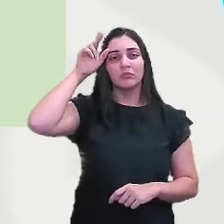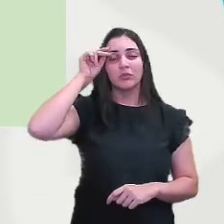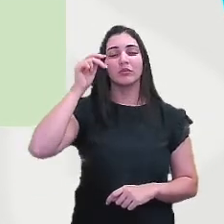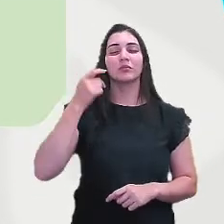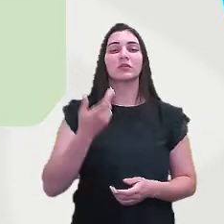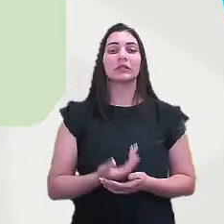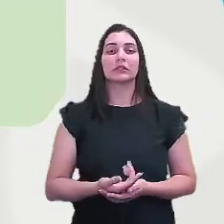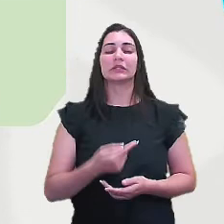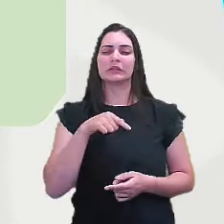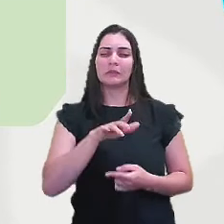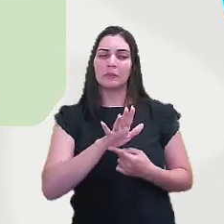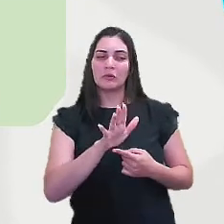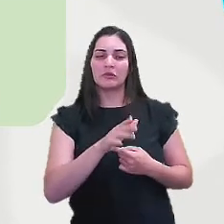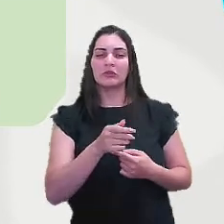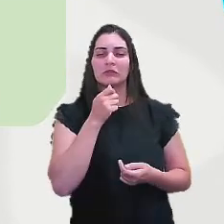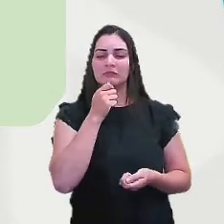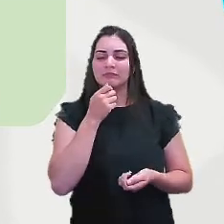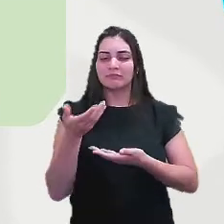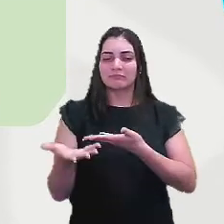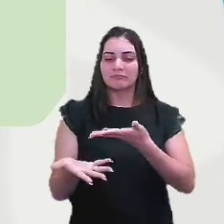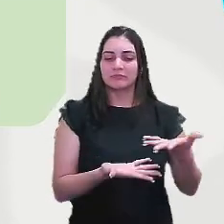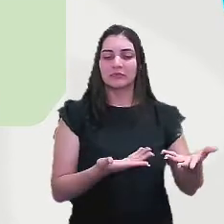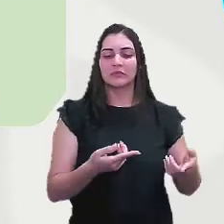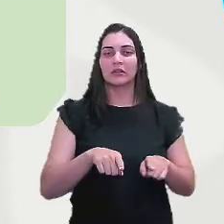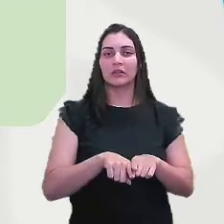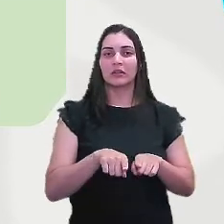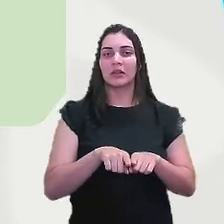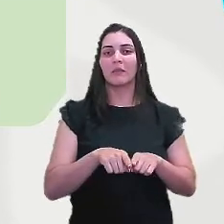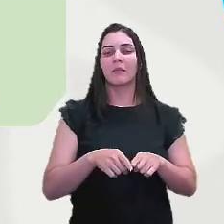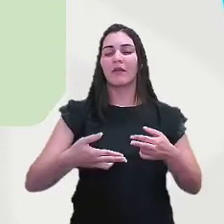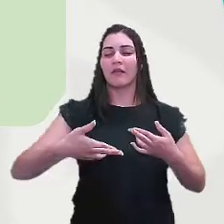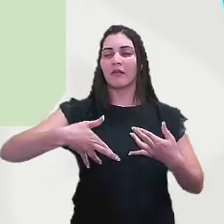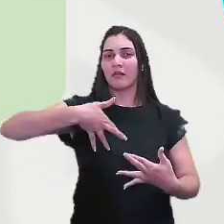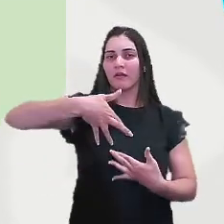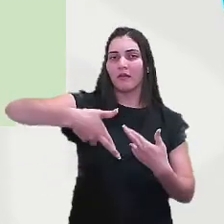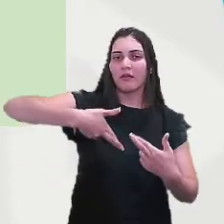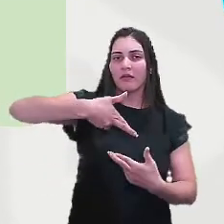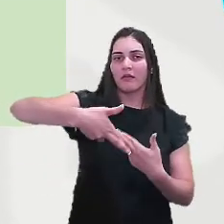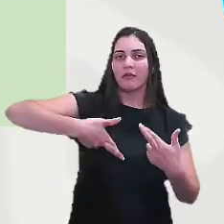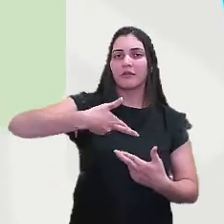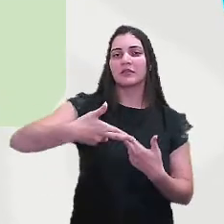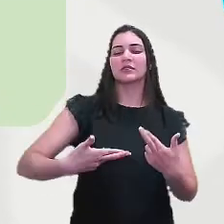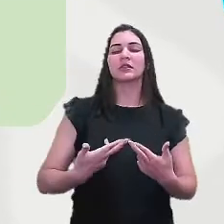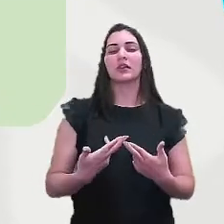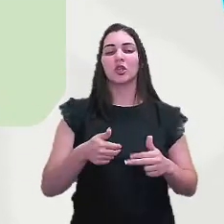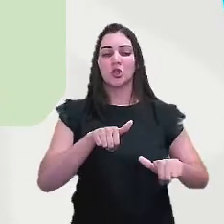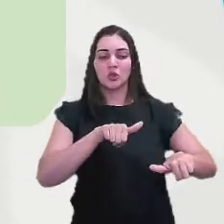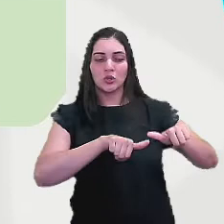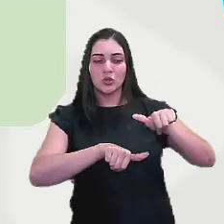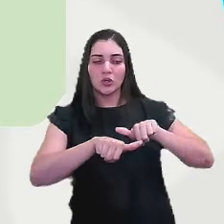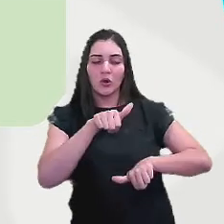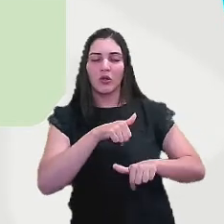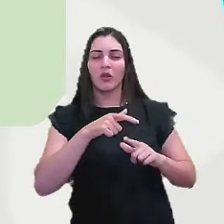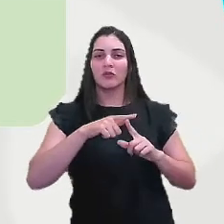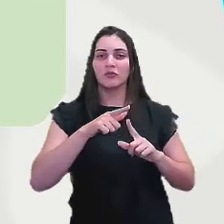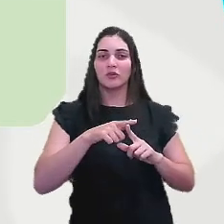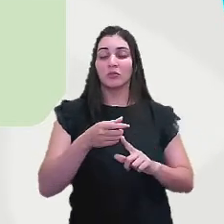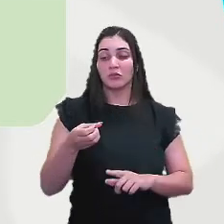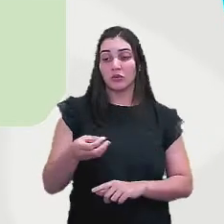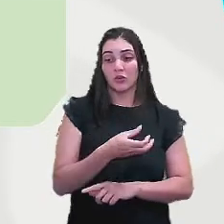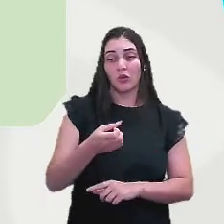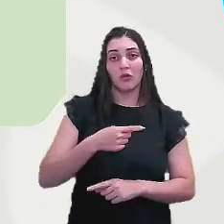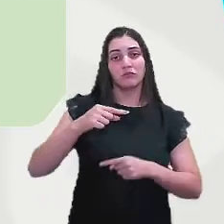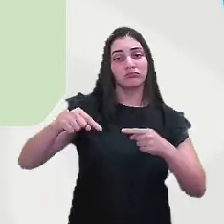aí intimamente dialogando com isso aí. Reciclar, transformar materiais beneficiados em matéria-prima para novos produtos